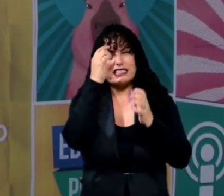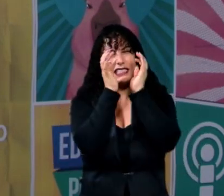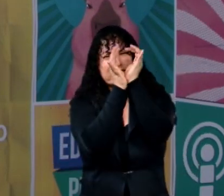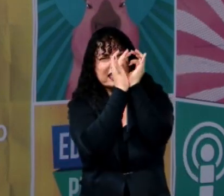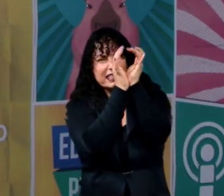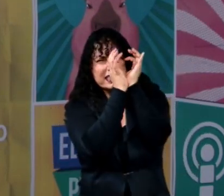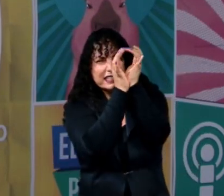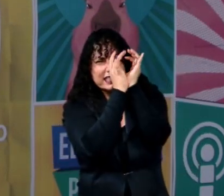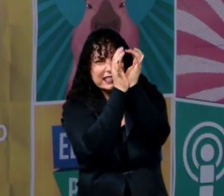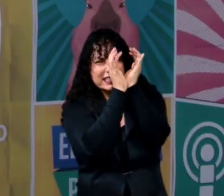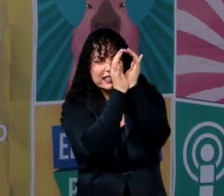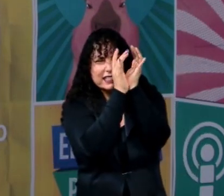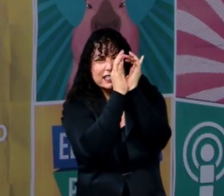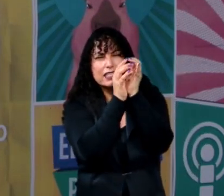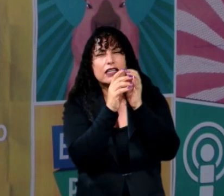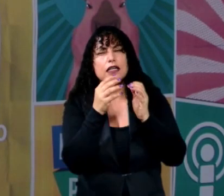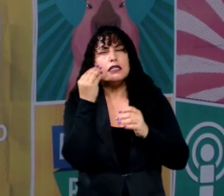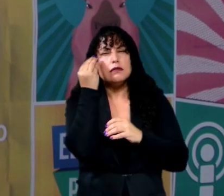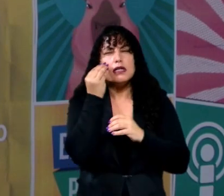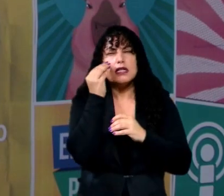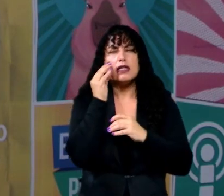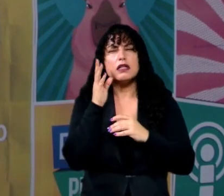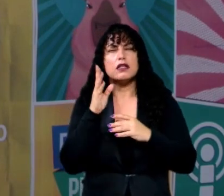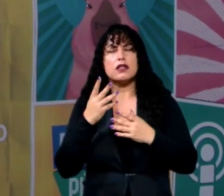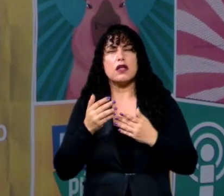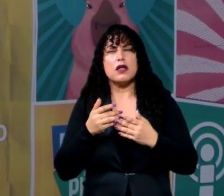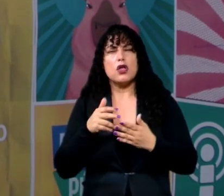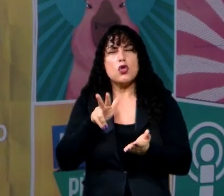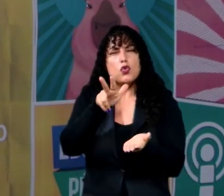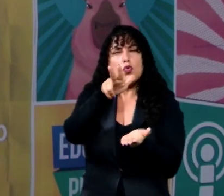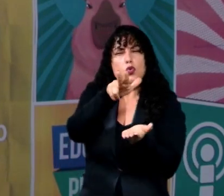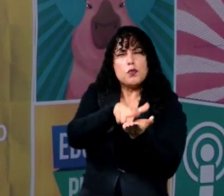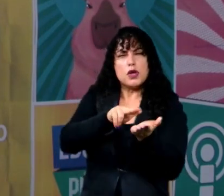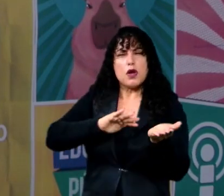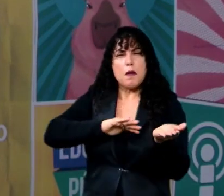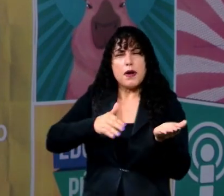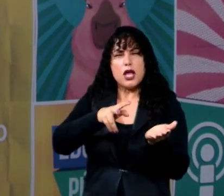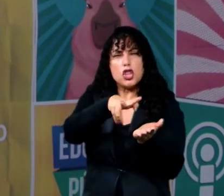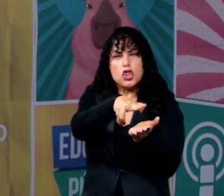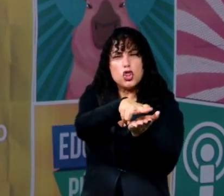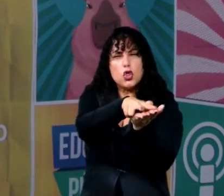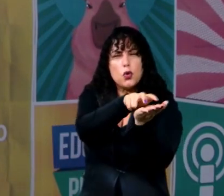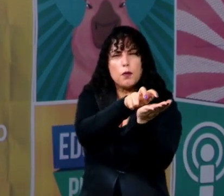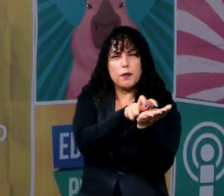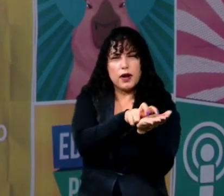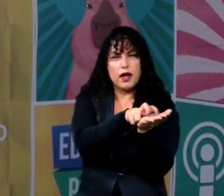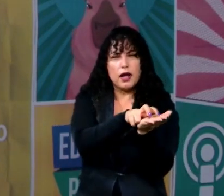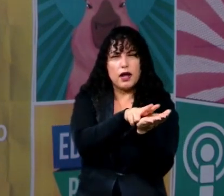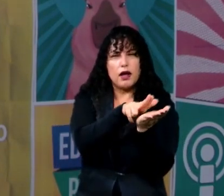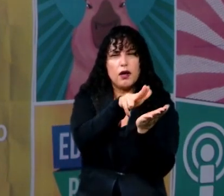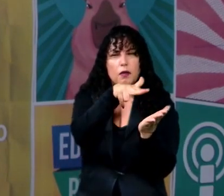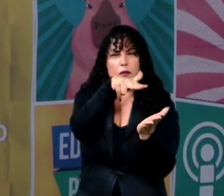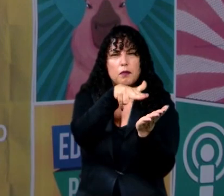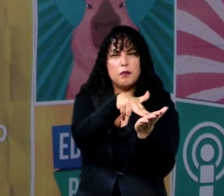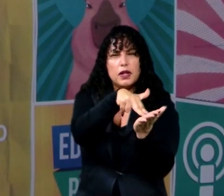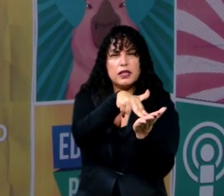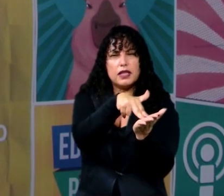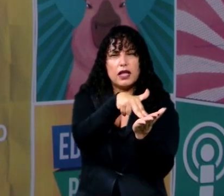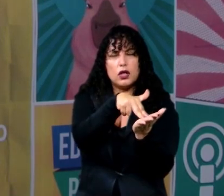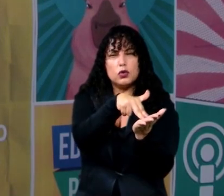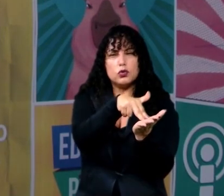mil, experimenta deitar na cama com a barriga para cima, dobrar os joelhos e deixar os pés plantados no